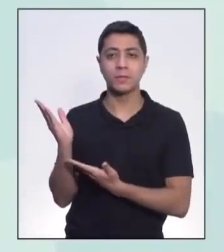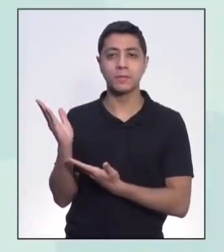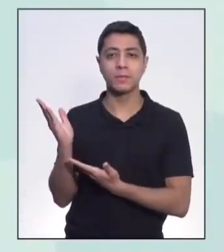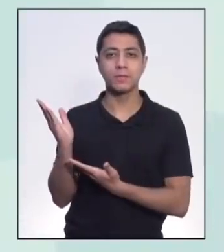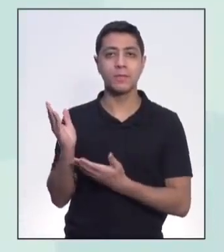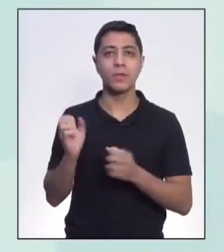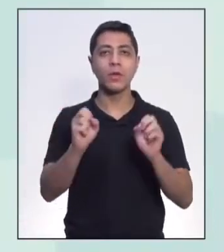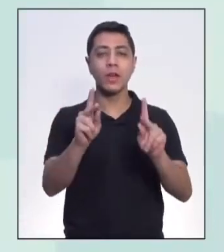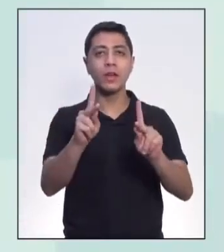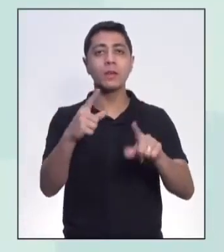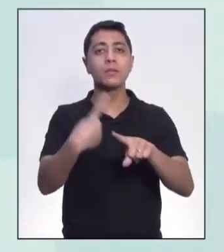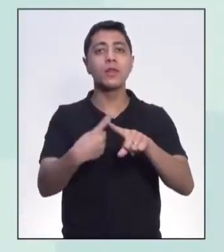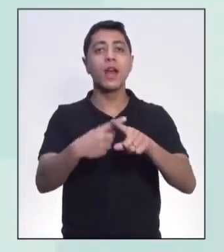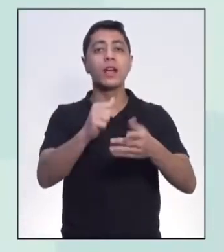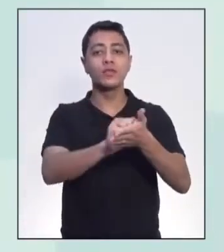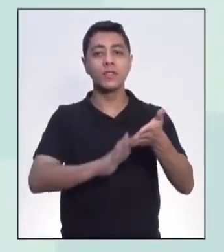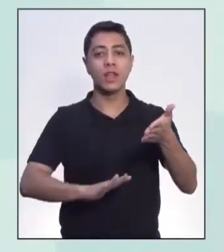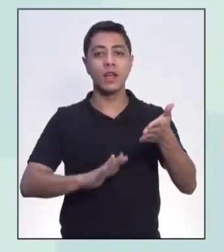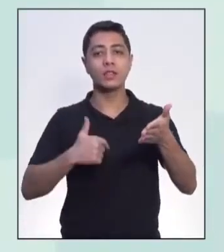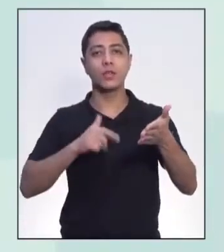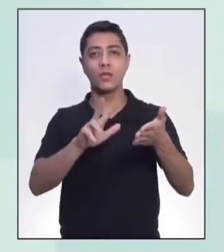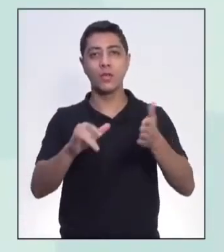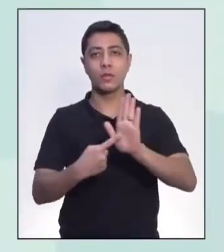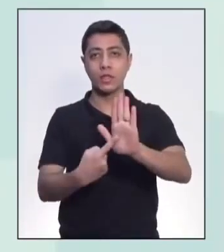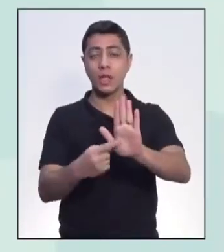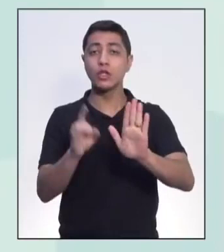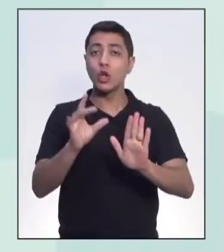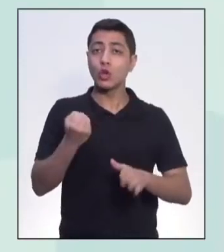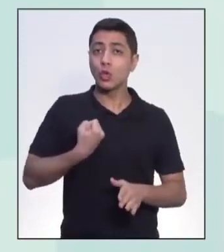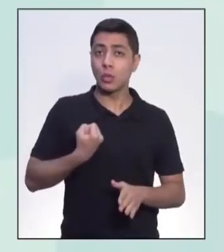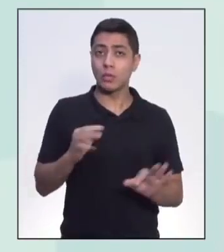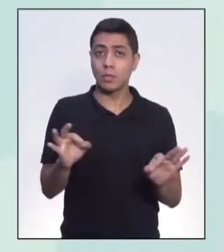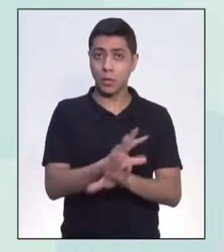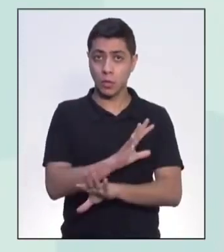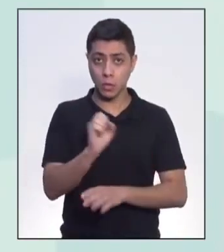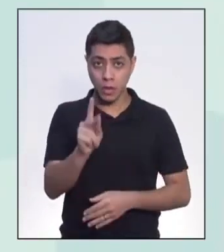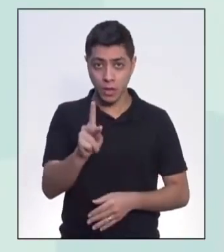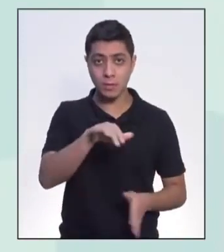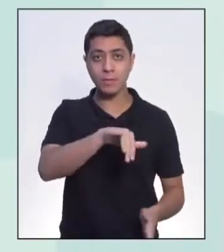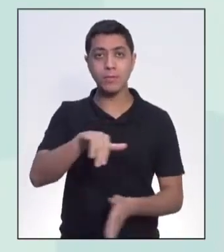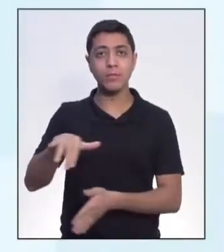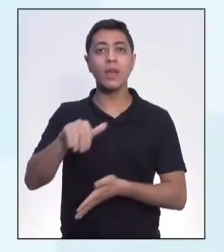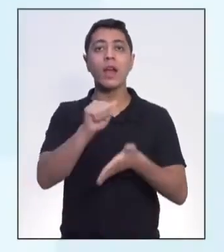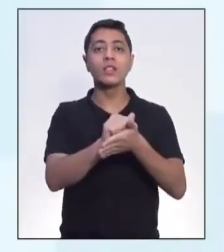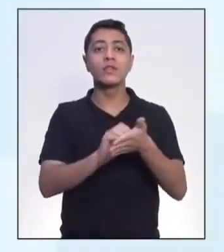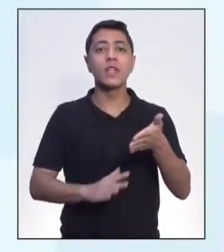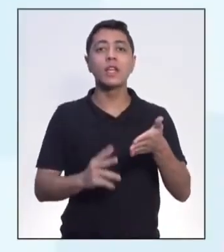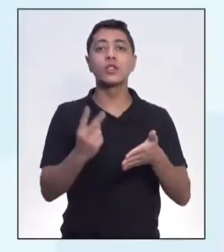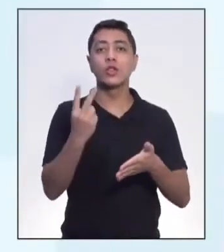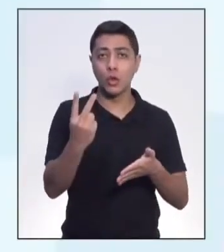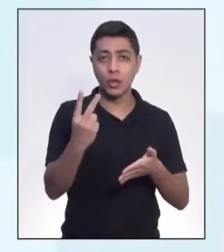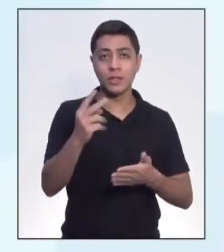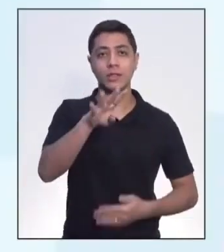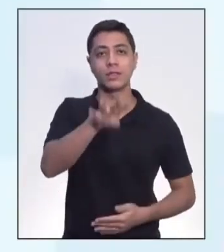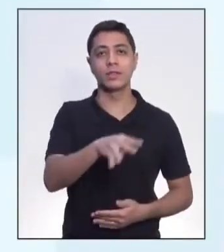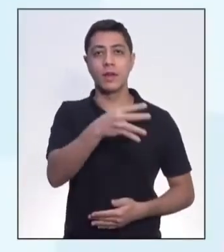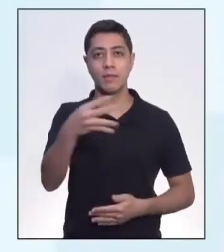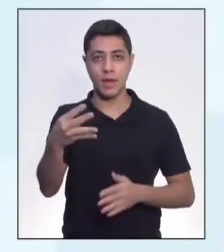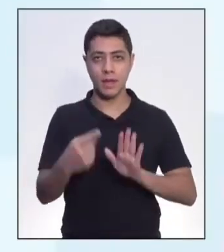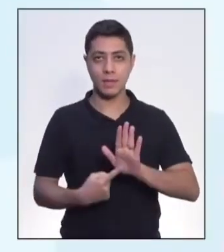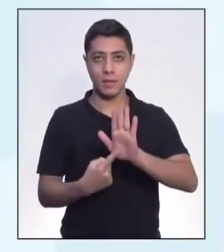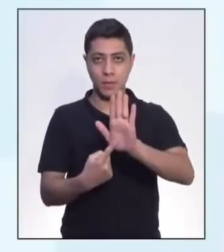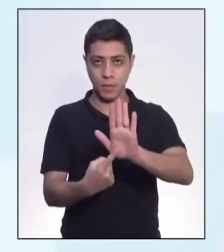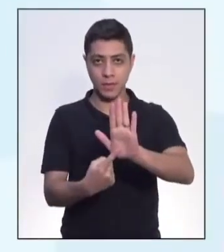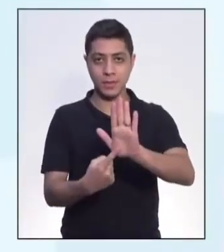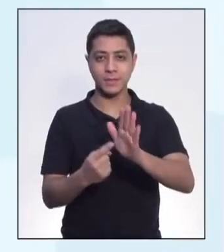eu vou deixar só os valores, tá bom? Então, por favor, põe a resolução da atividade 2 tabela para eles na tela. Isso. Então, agora,